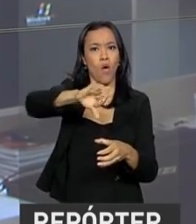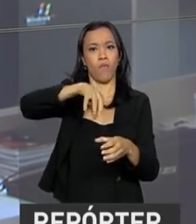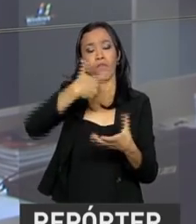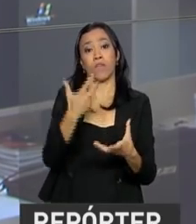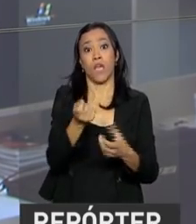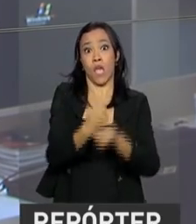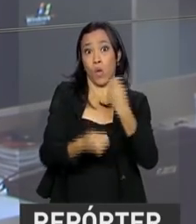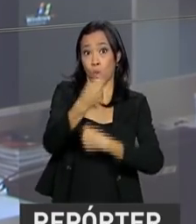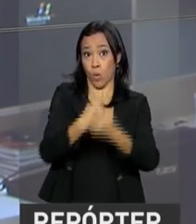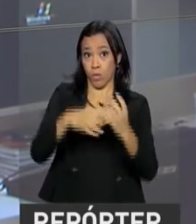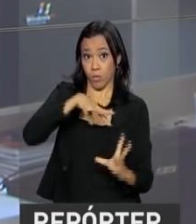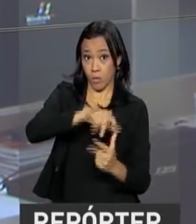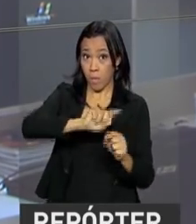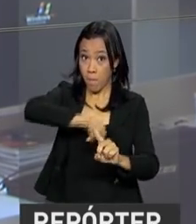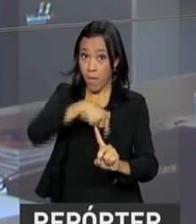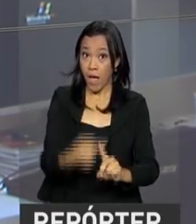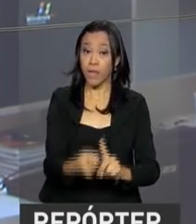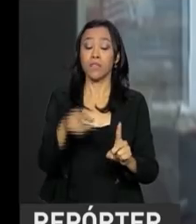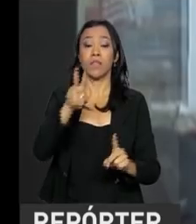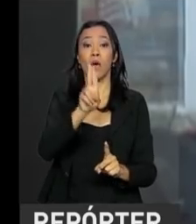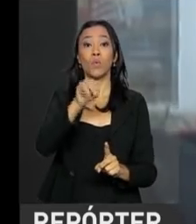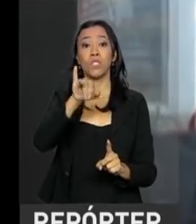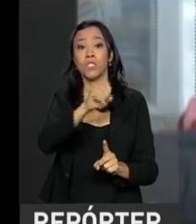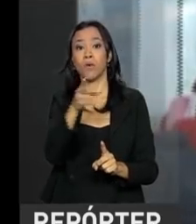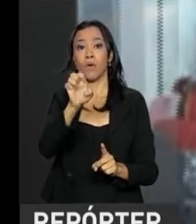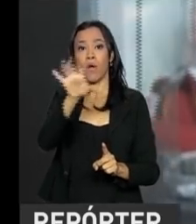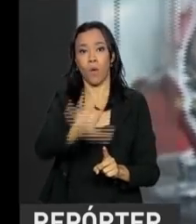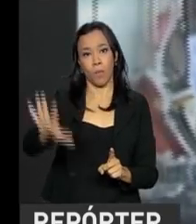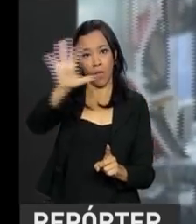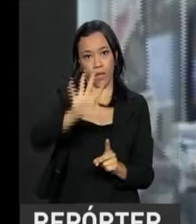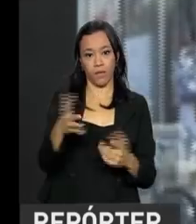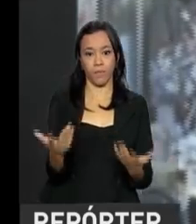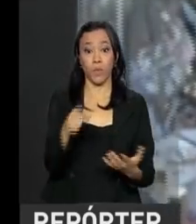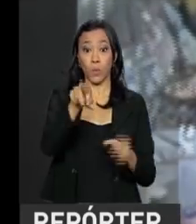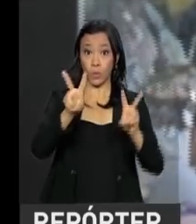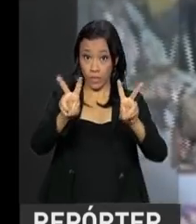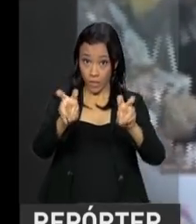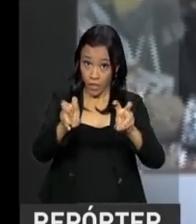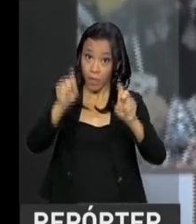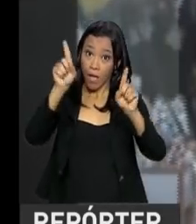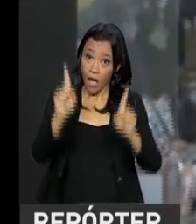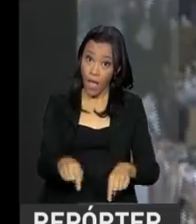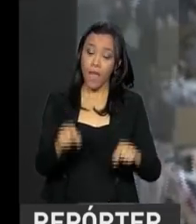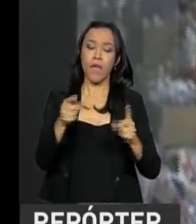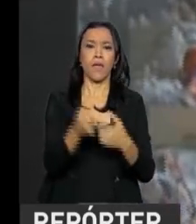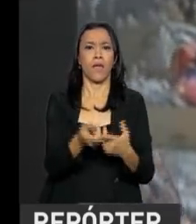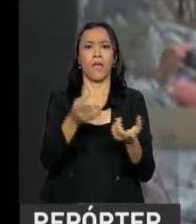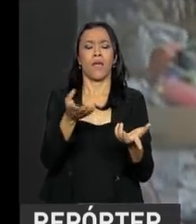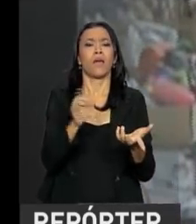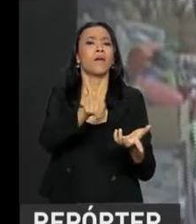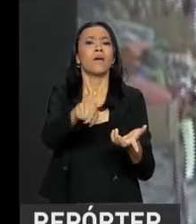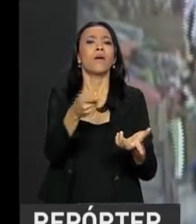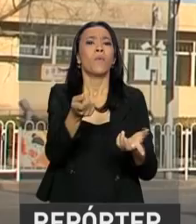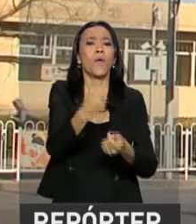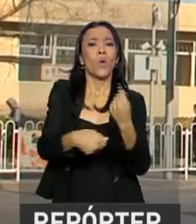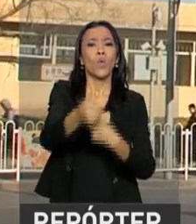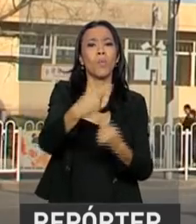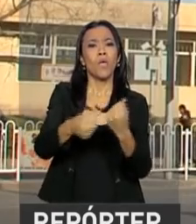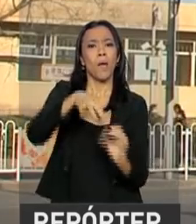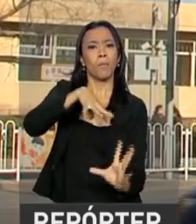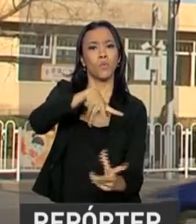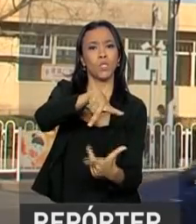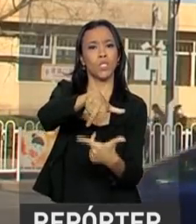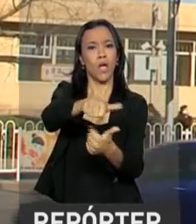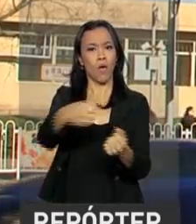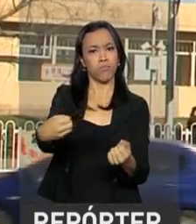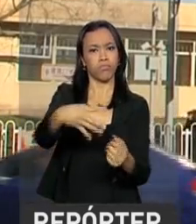planeta, mais a União Europeia. O tema da cúpula é rumo a uma economia mundial inovadora,